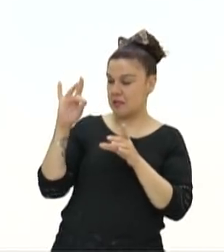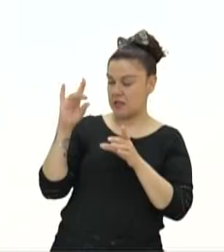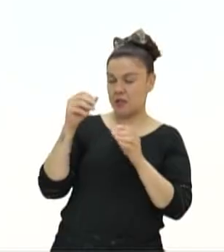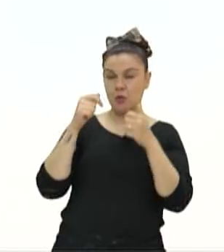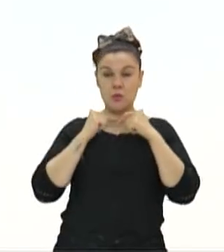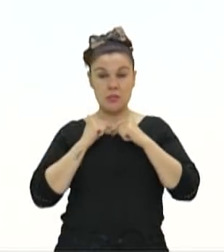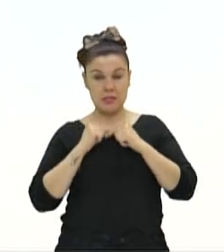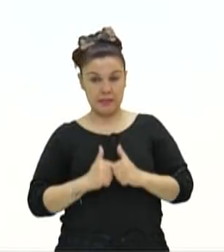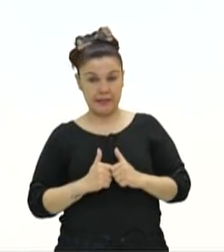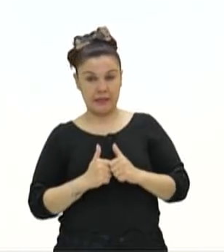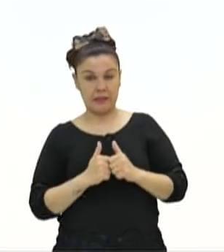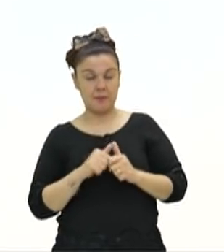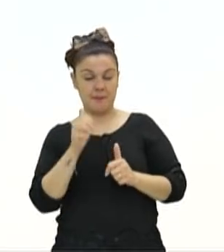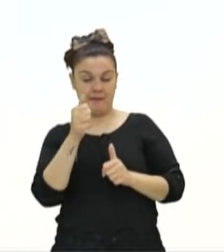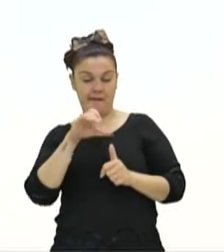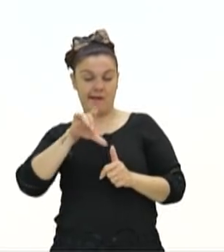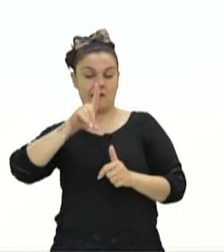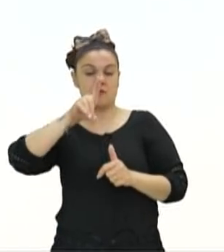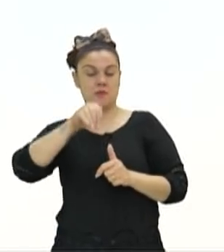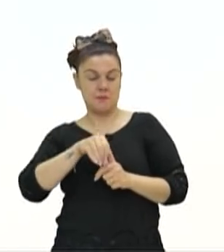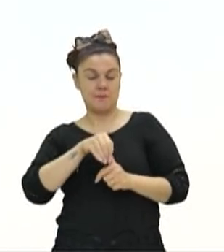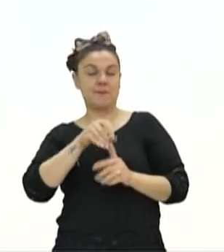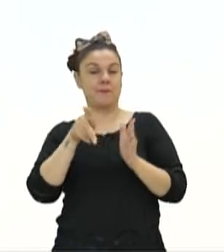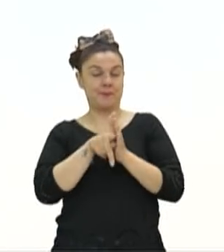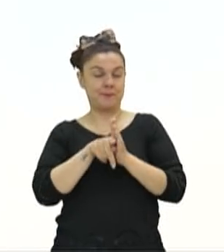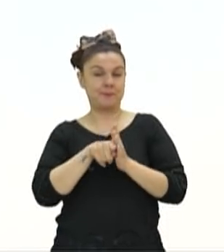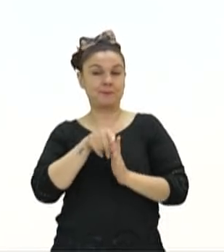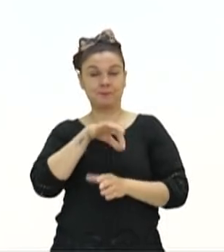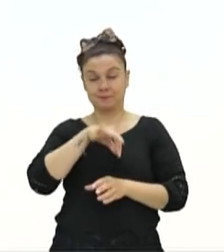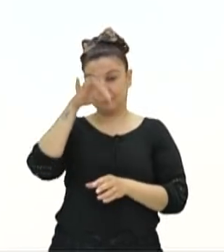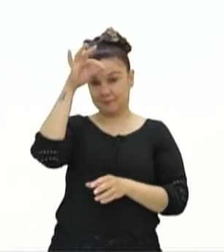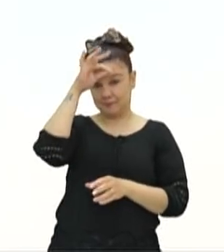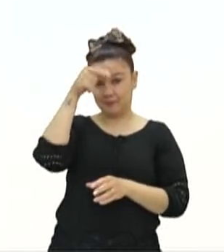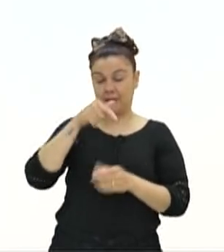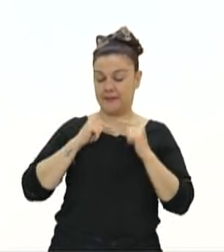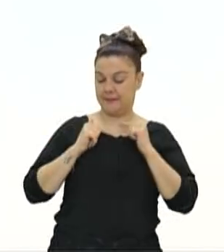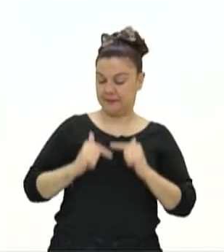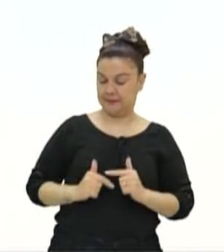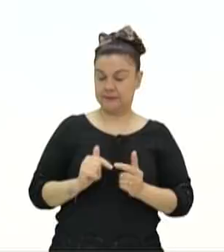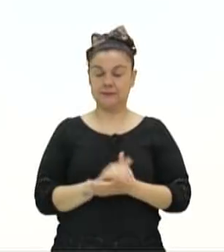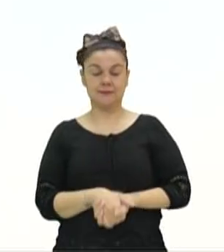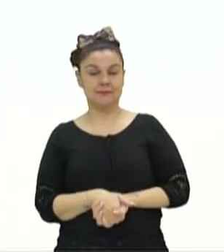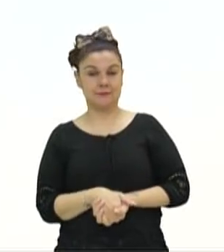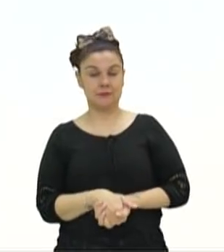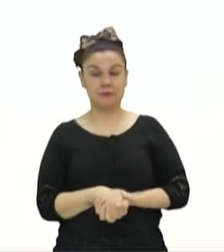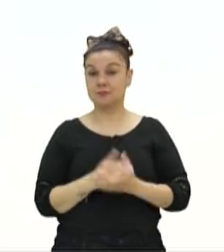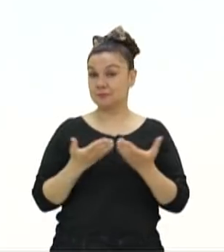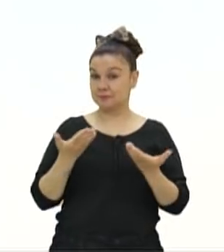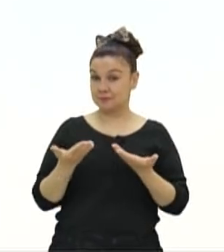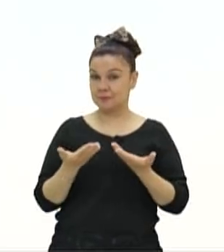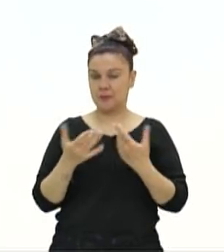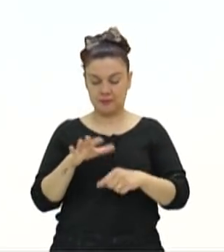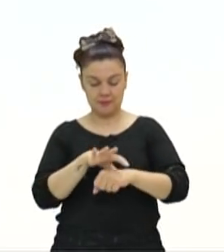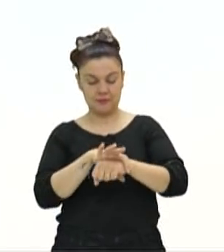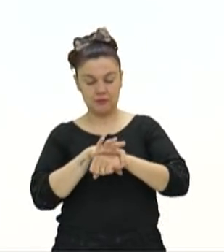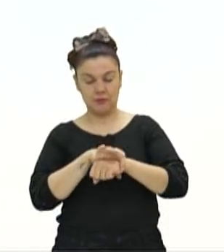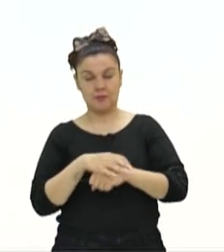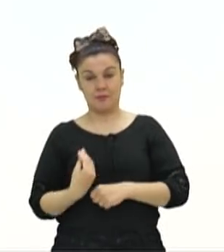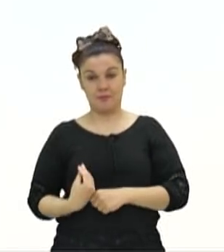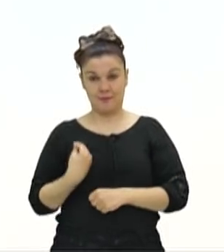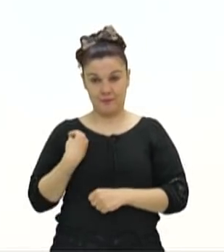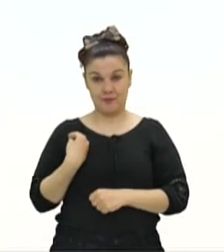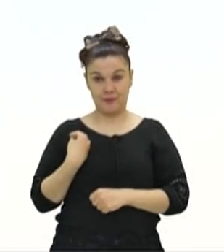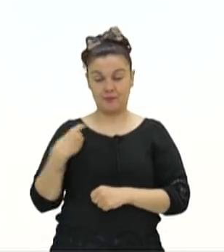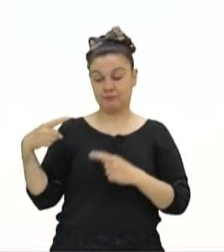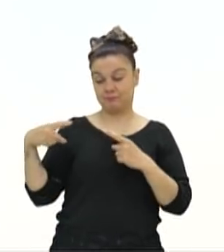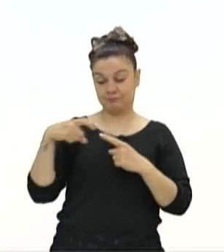a acidez vaginal, ou seja, que faz com que essa acidez seja anulada para garantir a sobrevivência